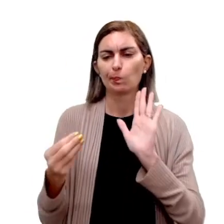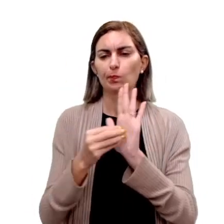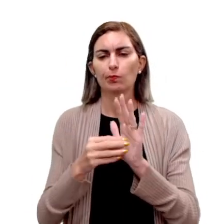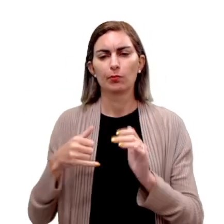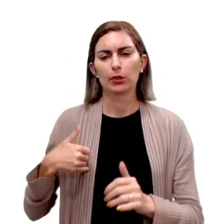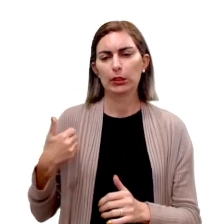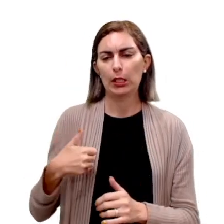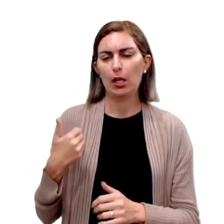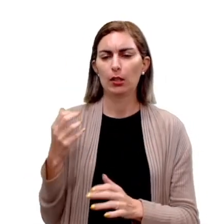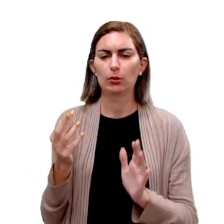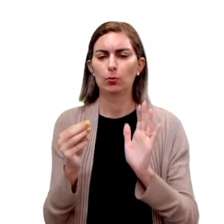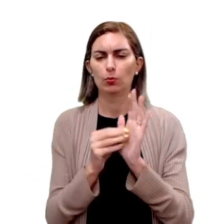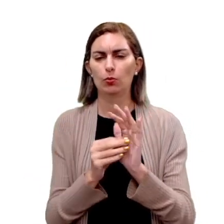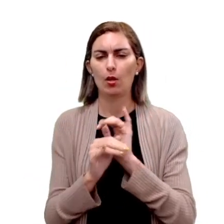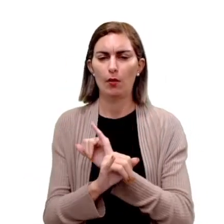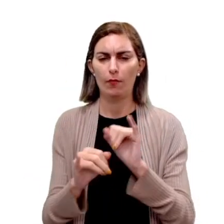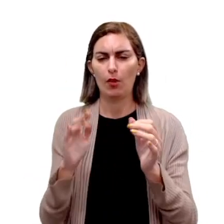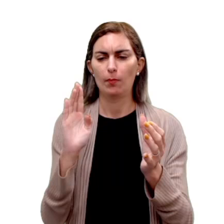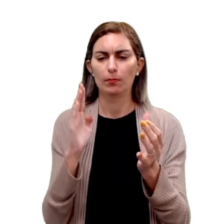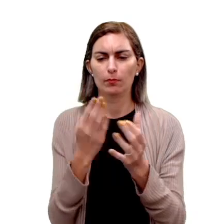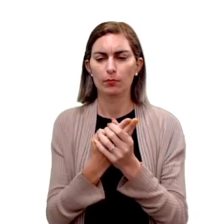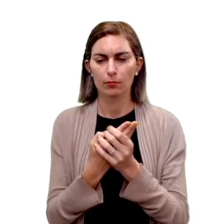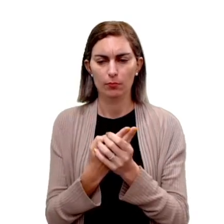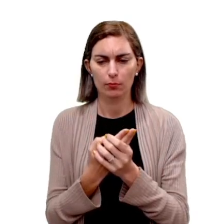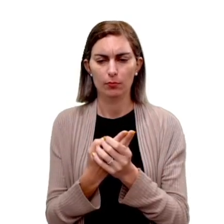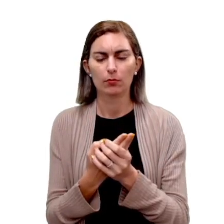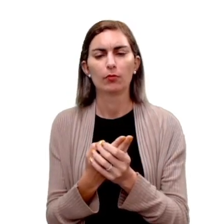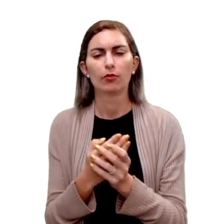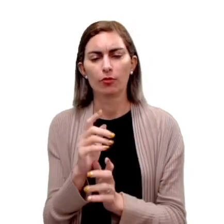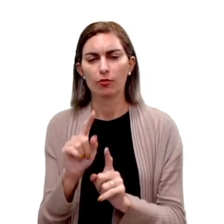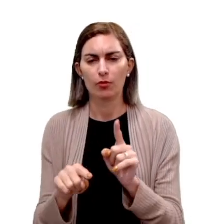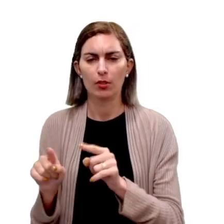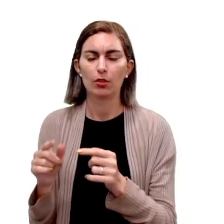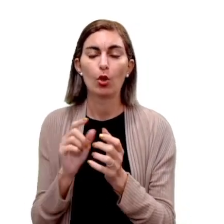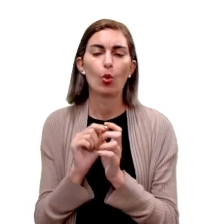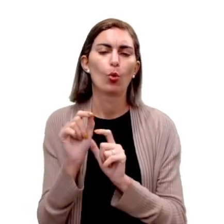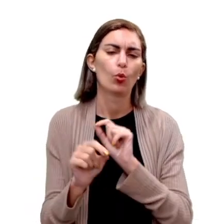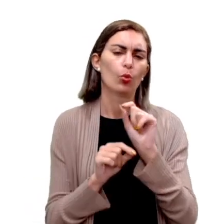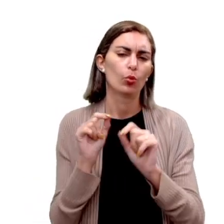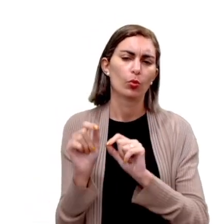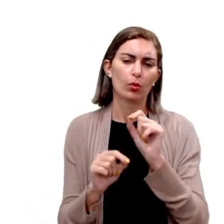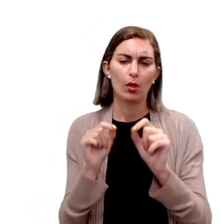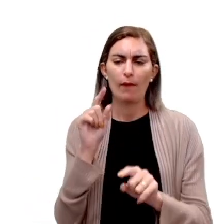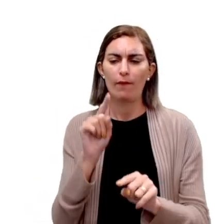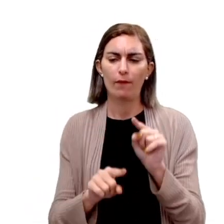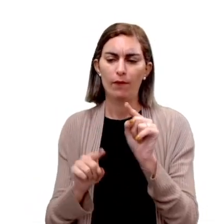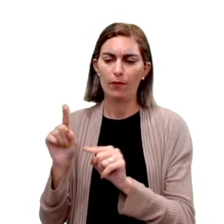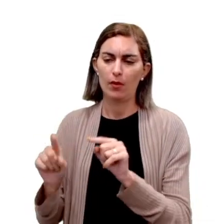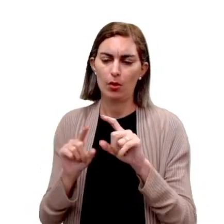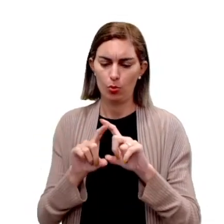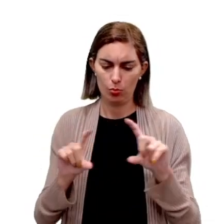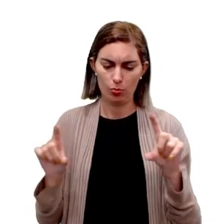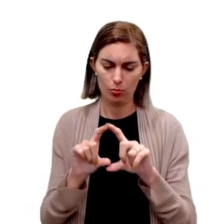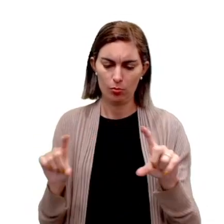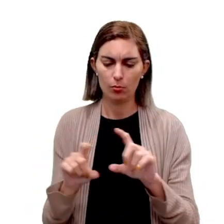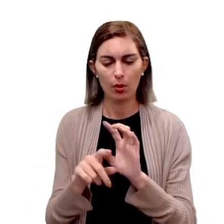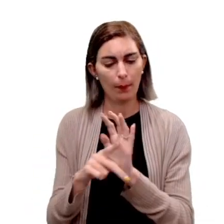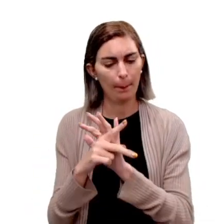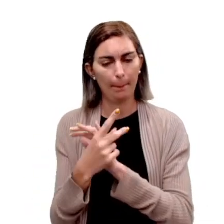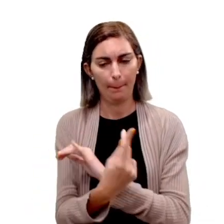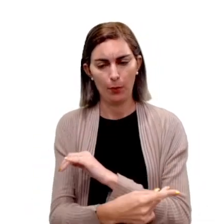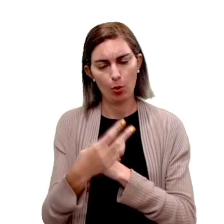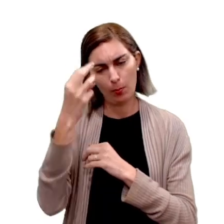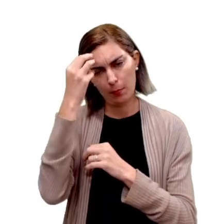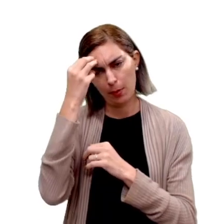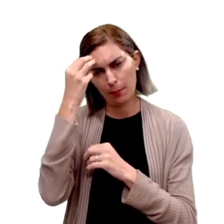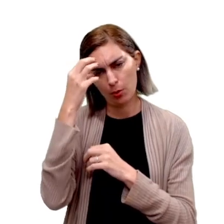idade é informada e armazenada em uma variável. O que é uma variável? É um espaço reservado na